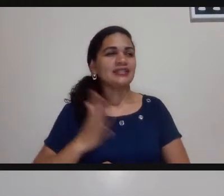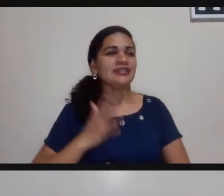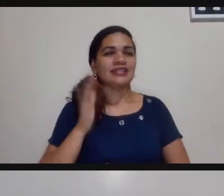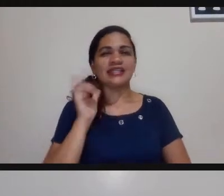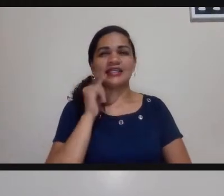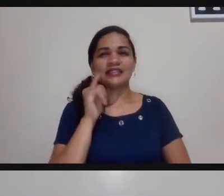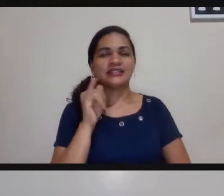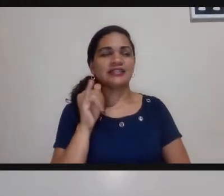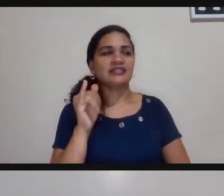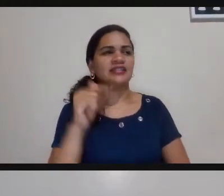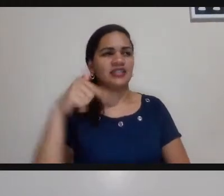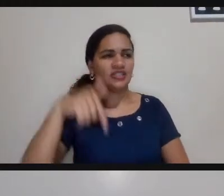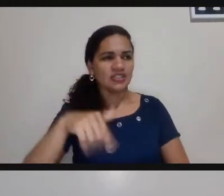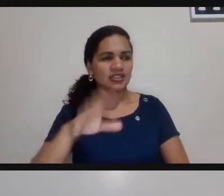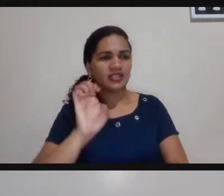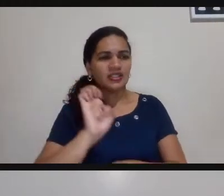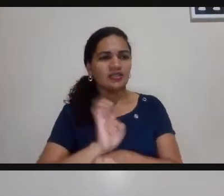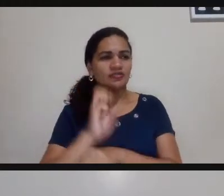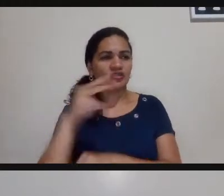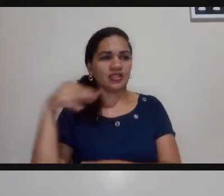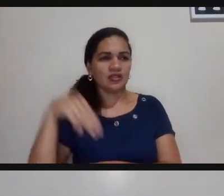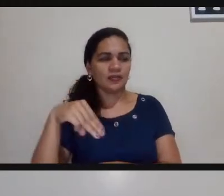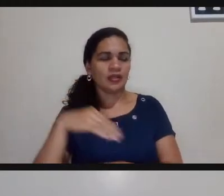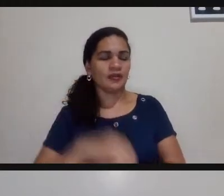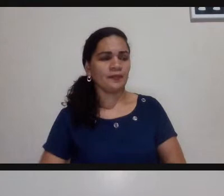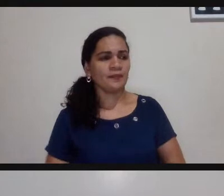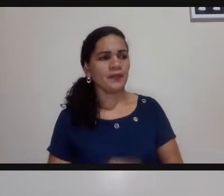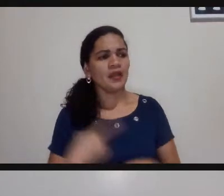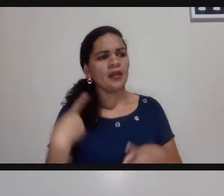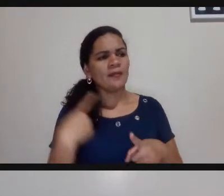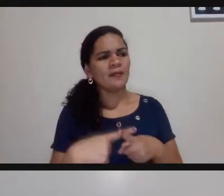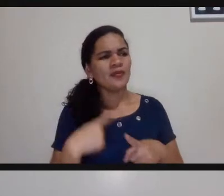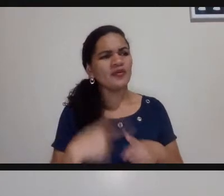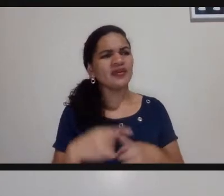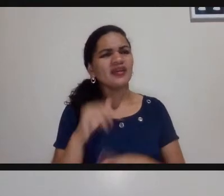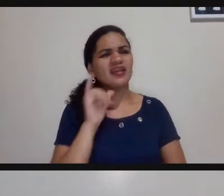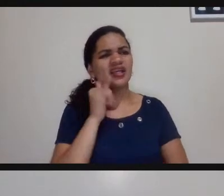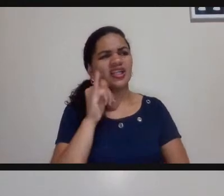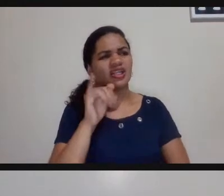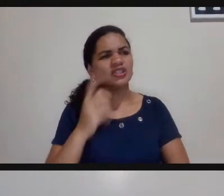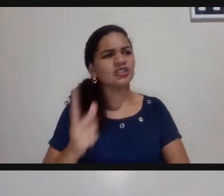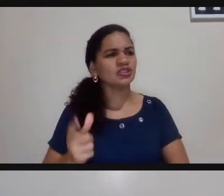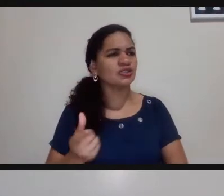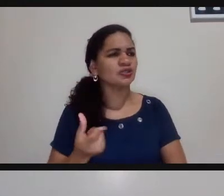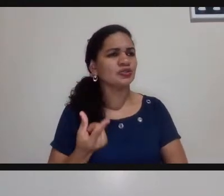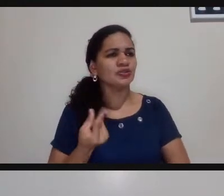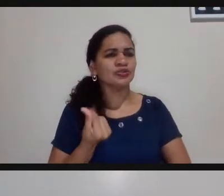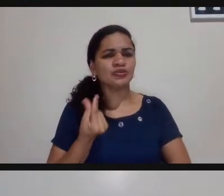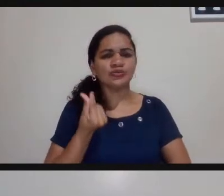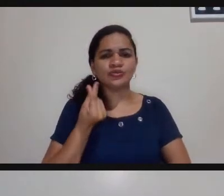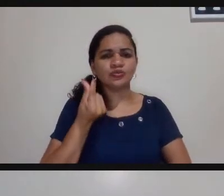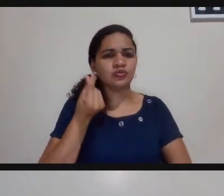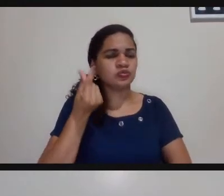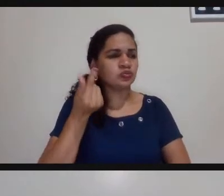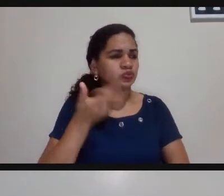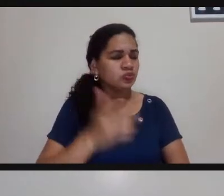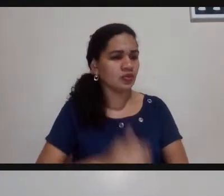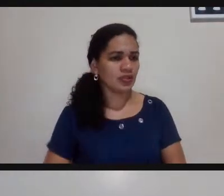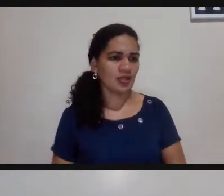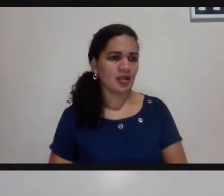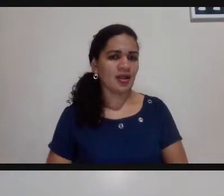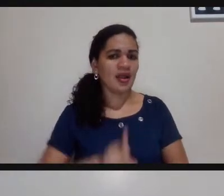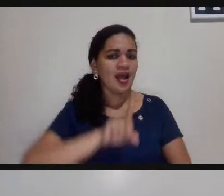aqui no Maranhão você poderia dizer porque nossa energia é tão cara eu sou do Piauí fico assustado com a